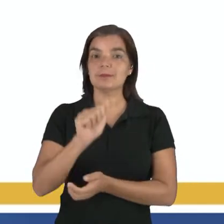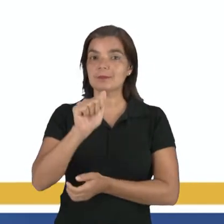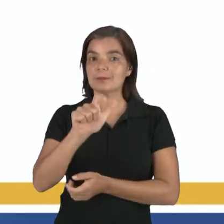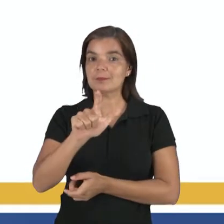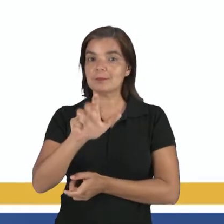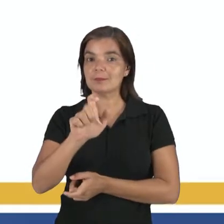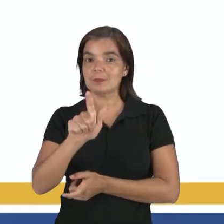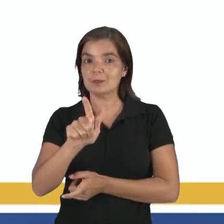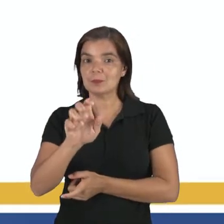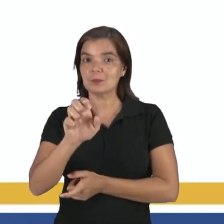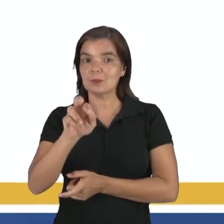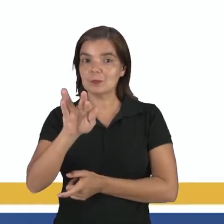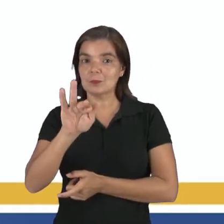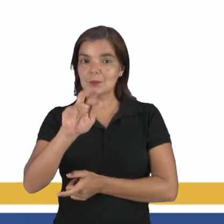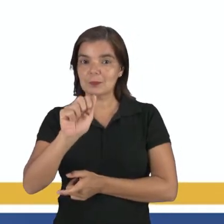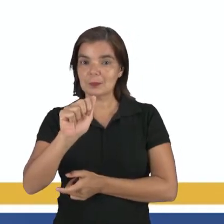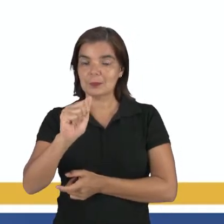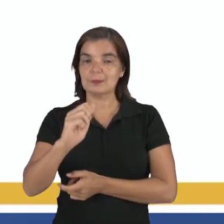algébricas